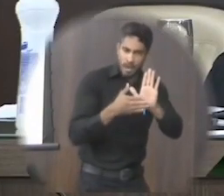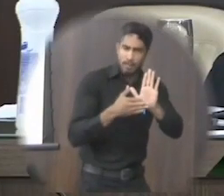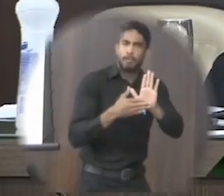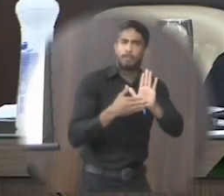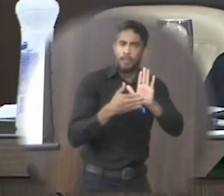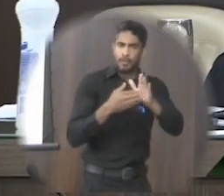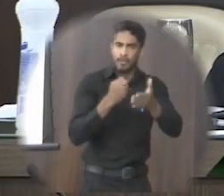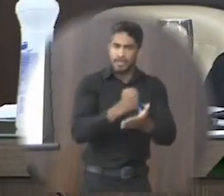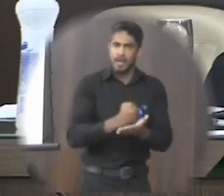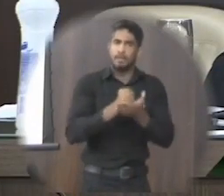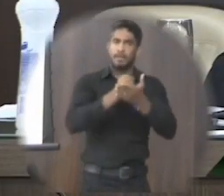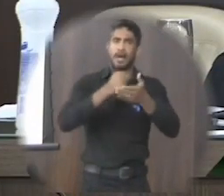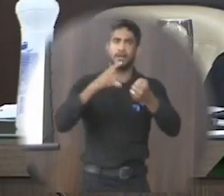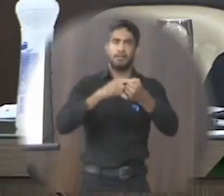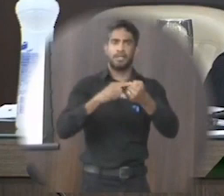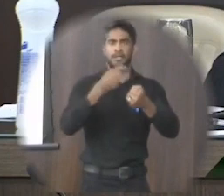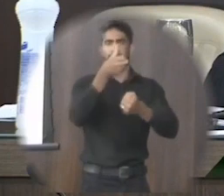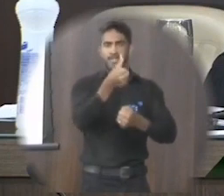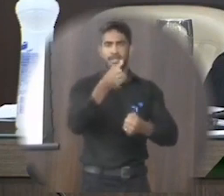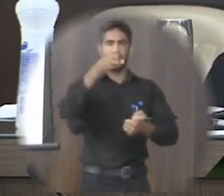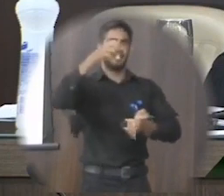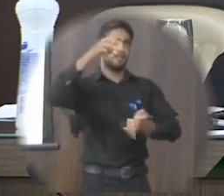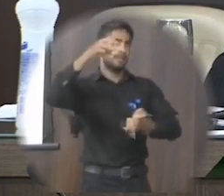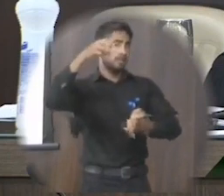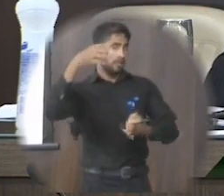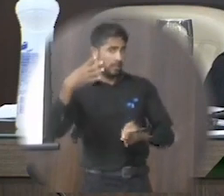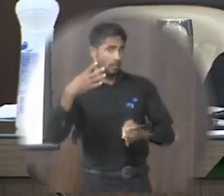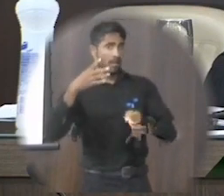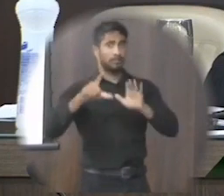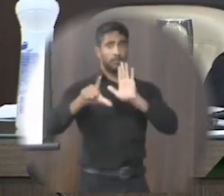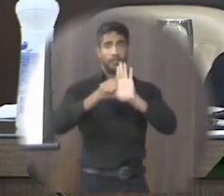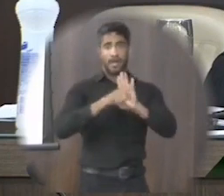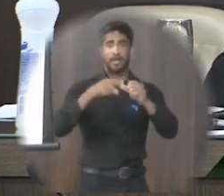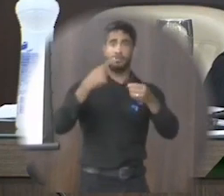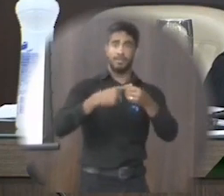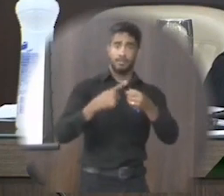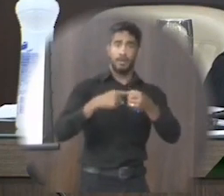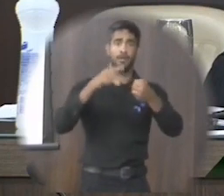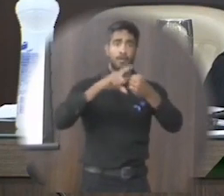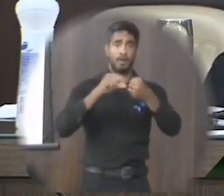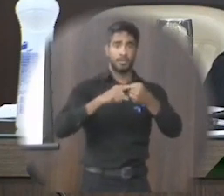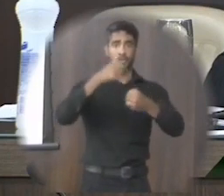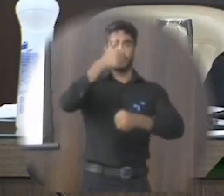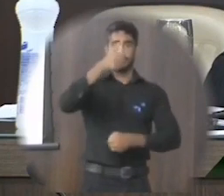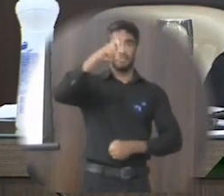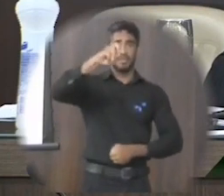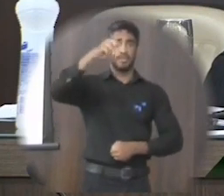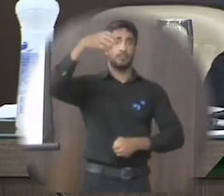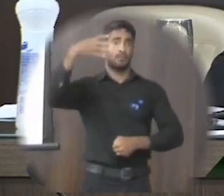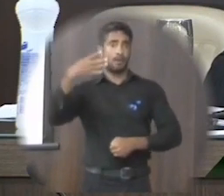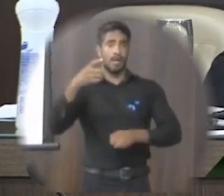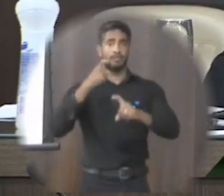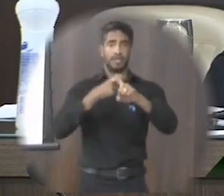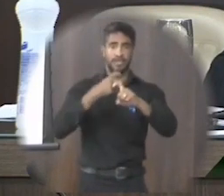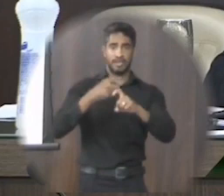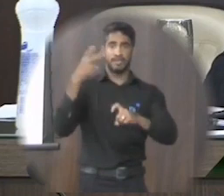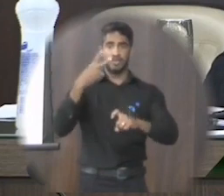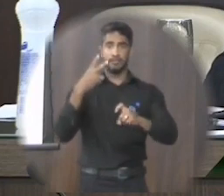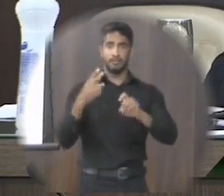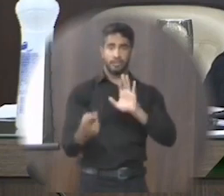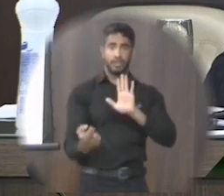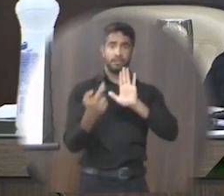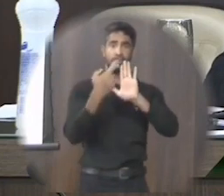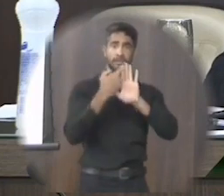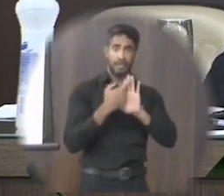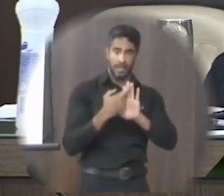no artigo 64, caput da Lei Orgânica Municipal, e o artigo 154, inciso 2º do Regimento Interno, e